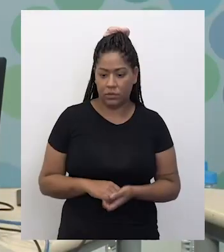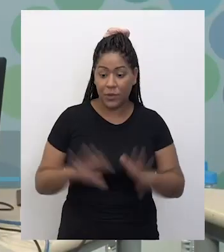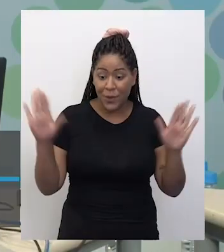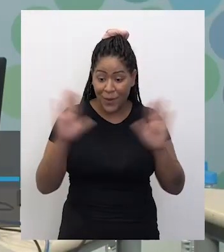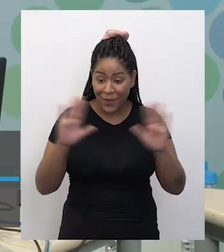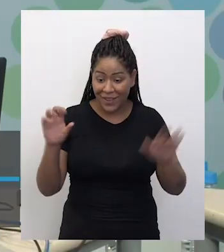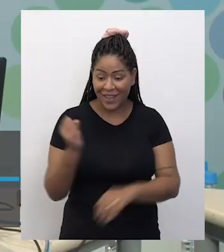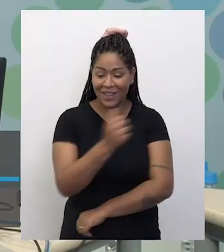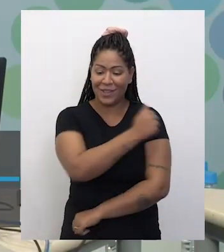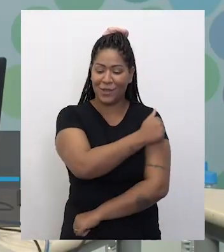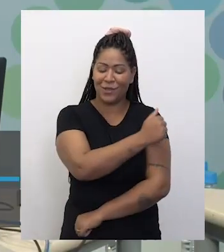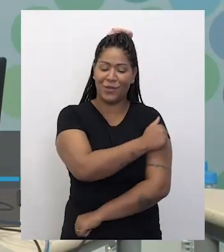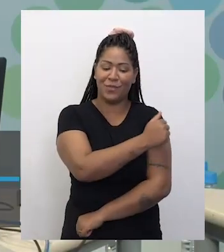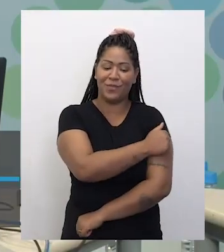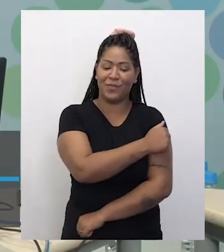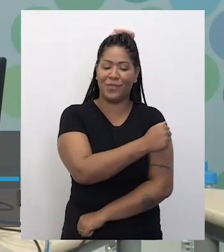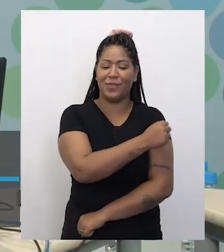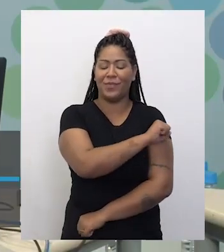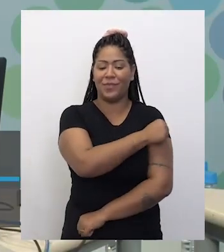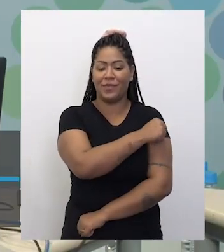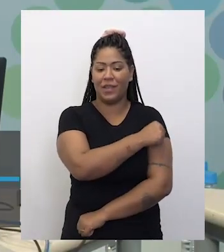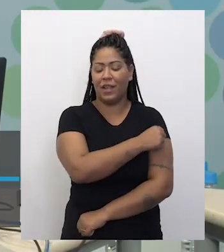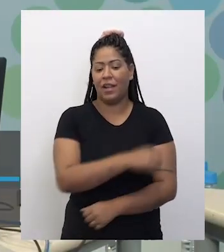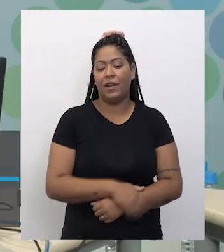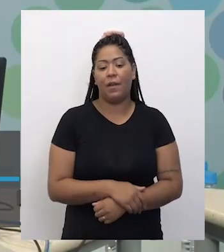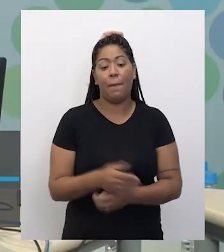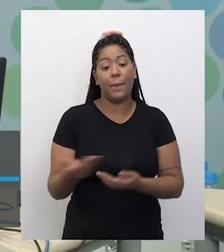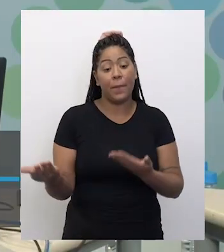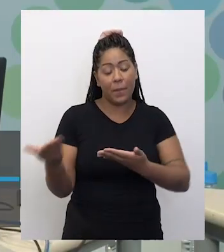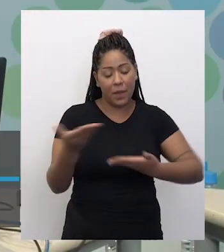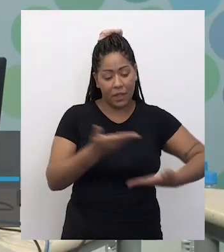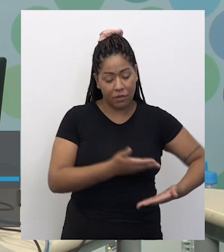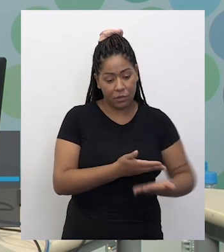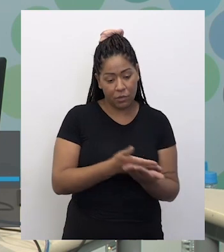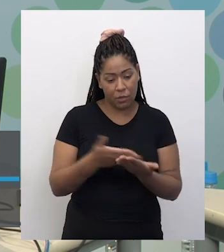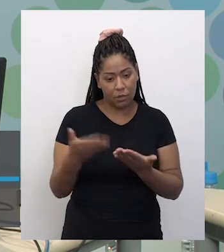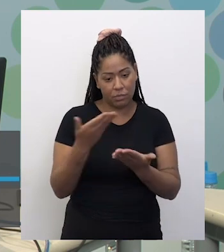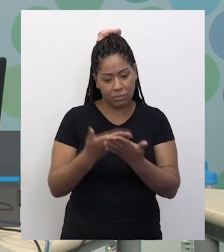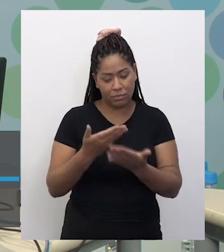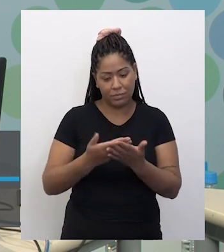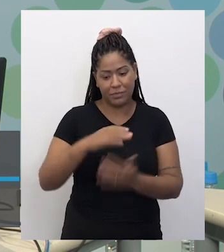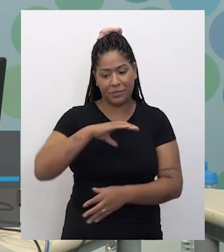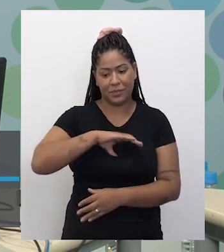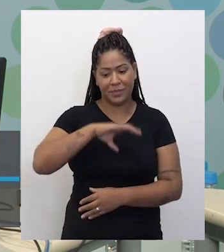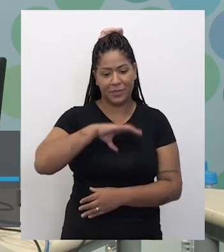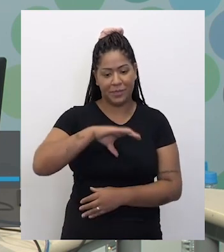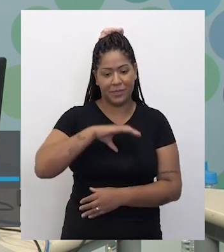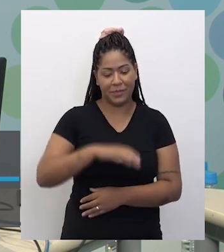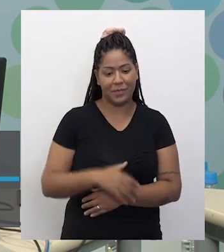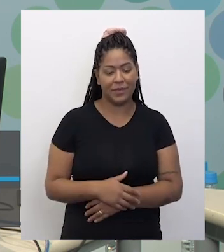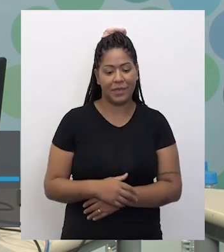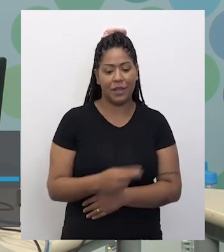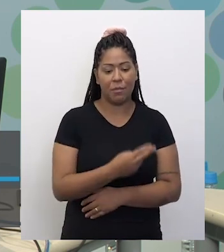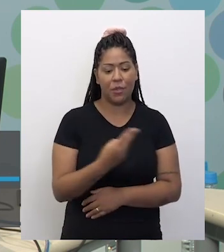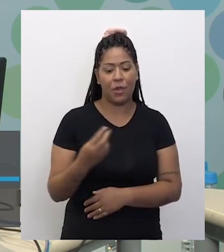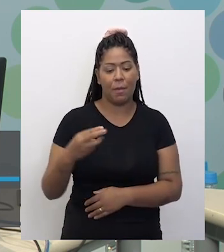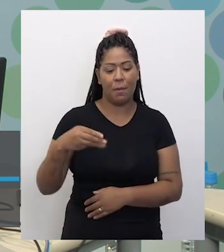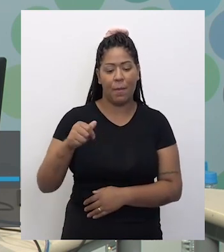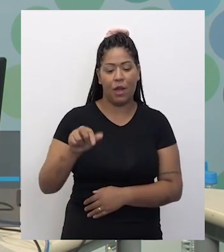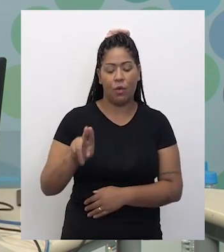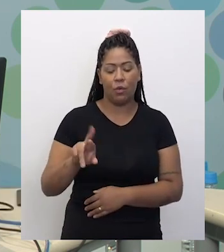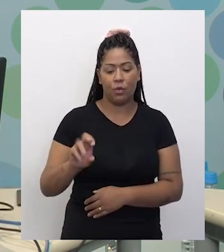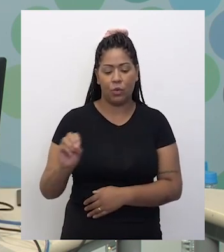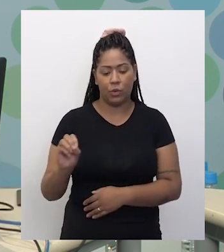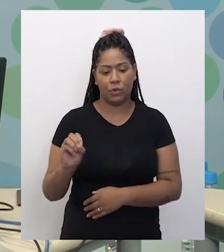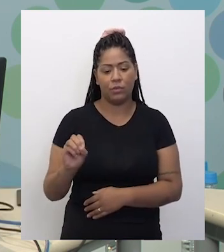Olá, alunos do 8º ano, sejam muito bem-vindos a mais uma aula de língua portuguesa. Eu sou o professor Mauro Farias e estarei aqui com